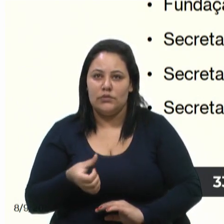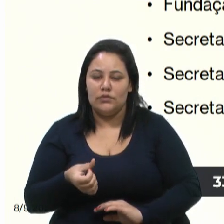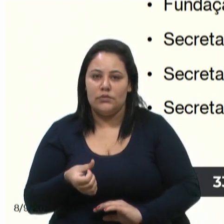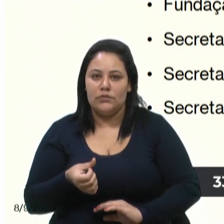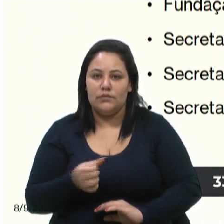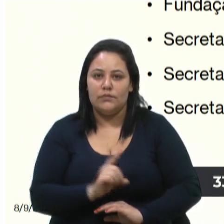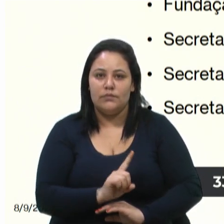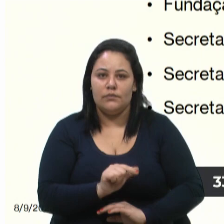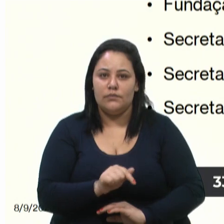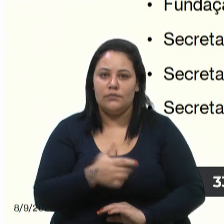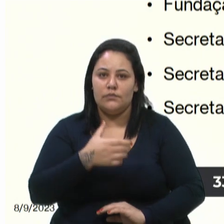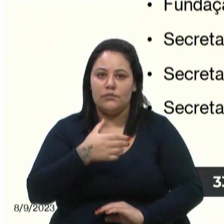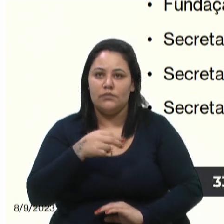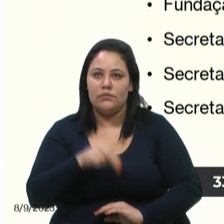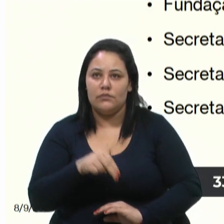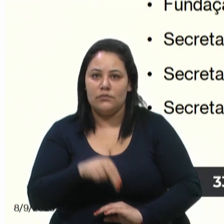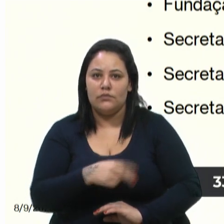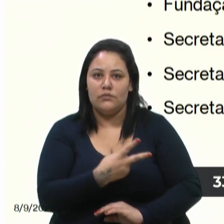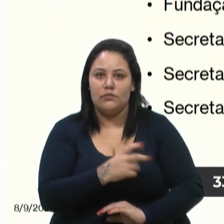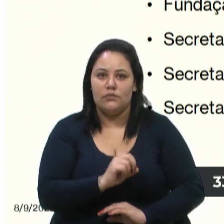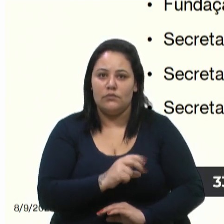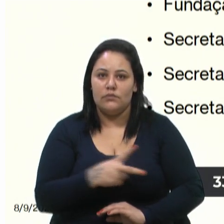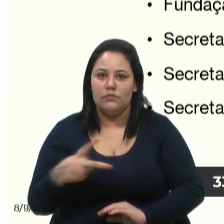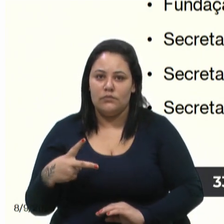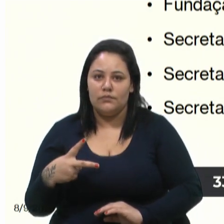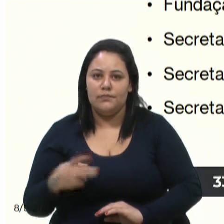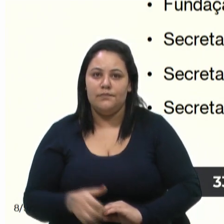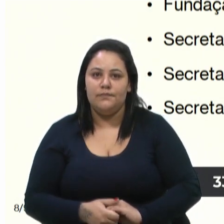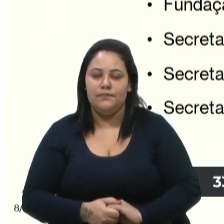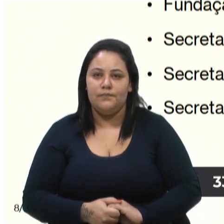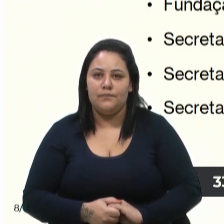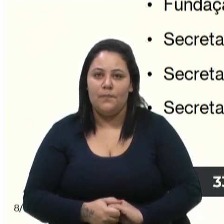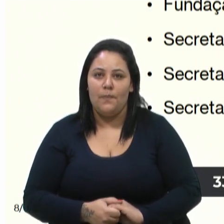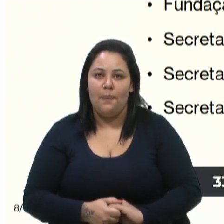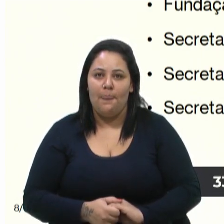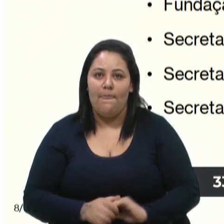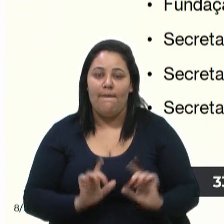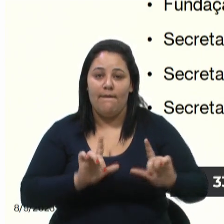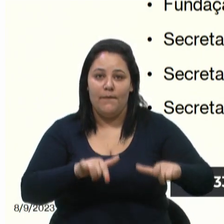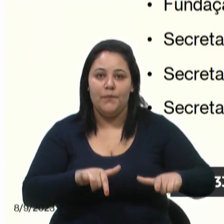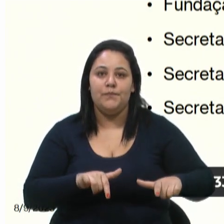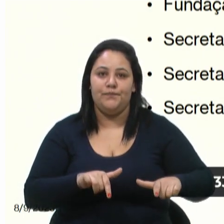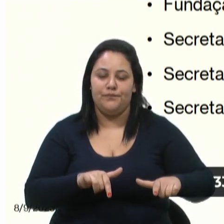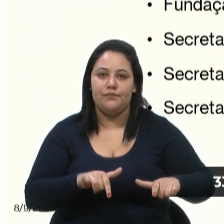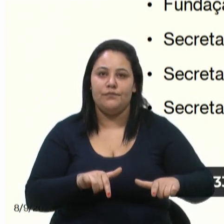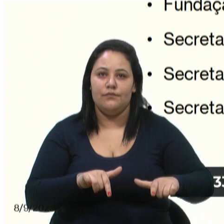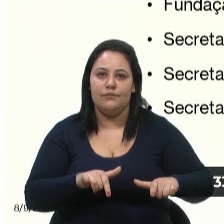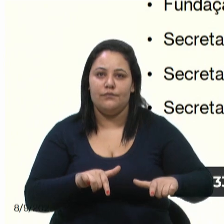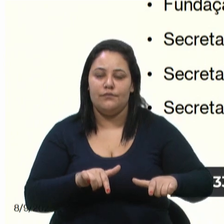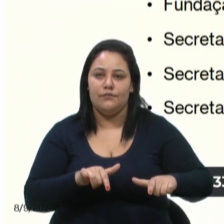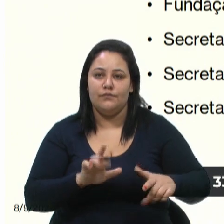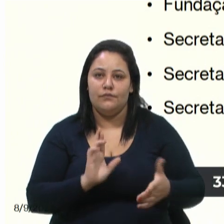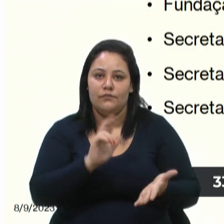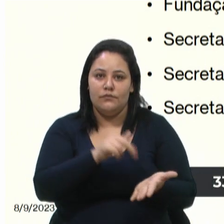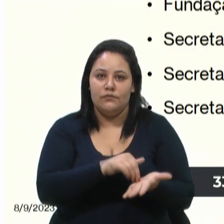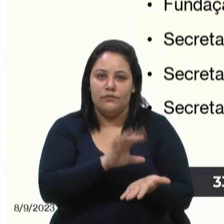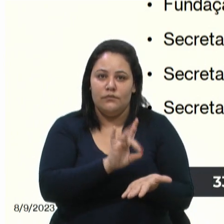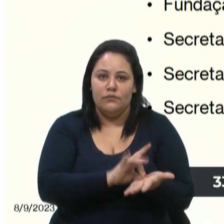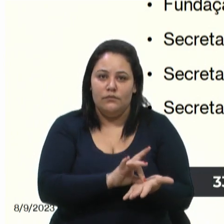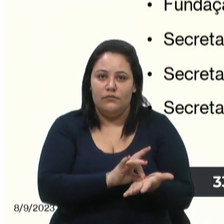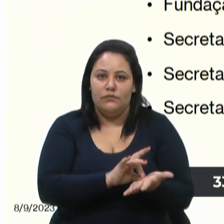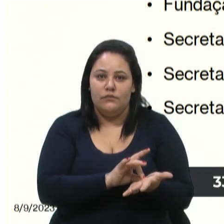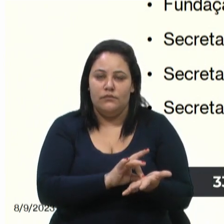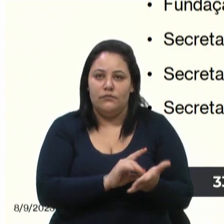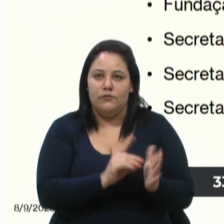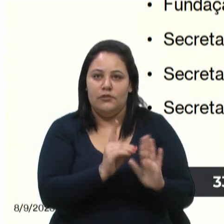22.286, de 17 de novembro de 2022, onde foi realizado o decreto, publicado